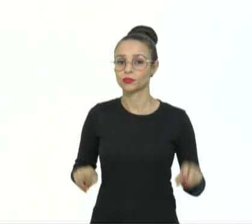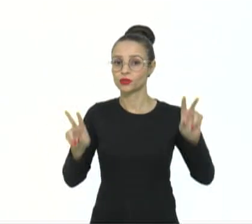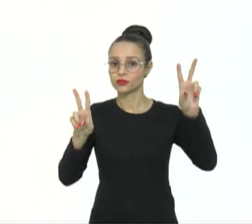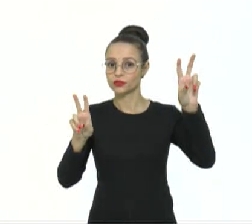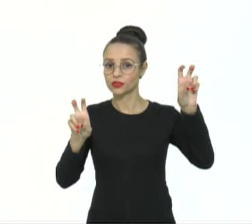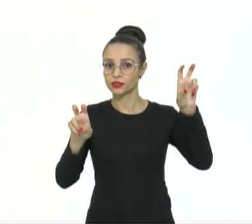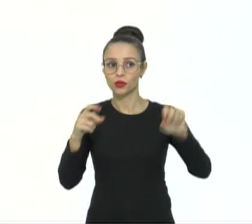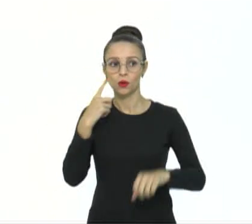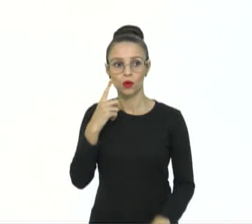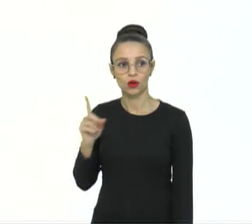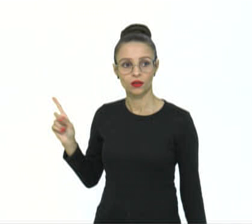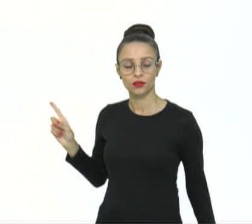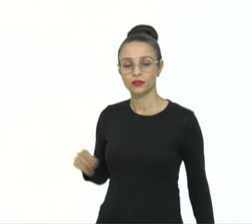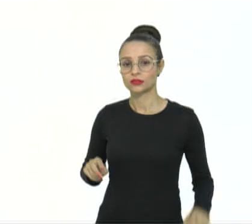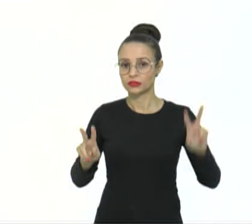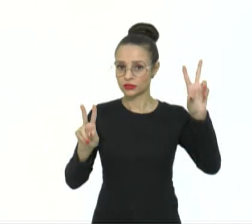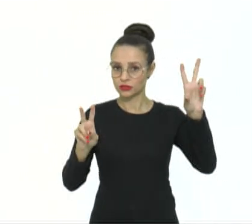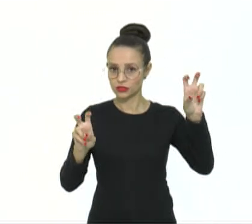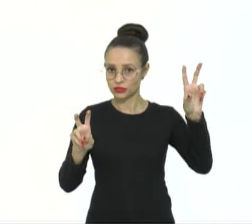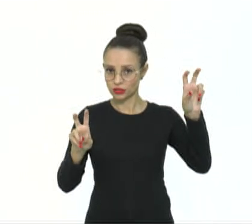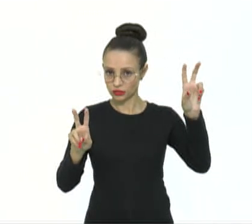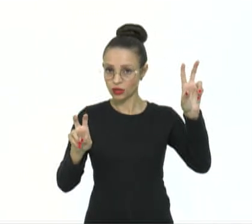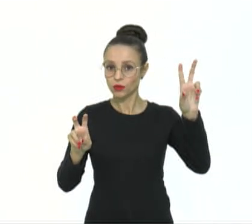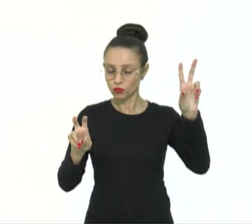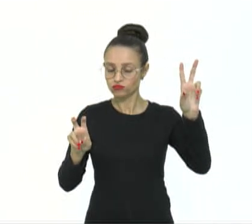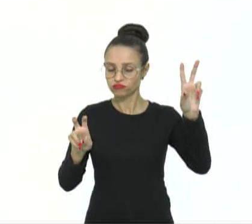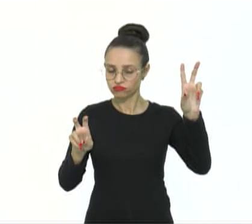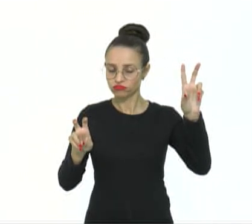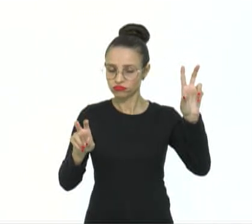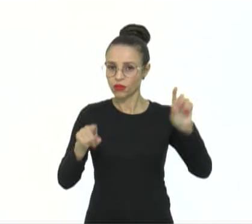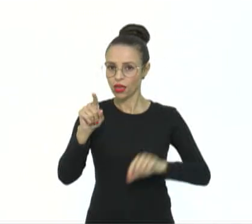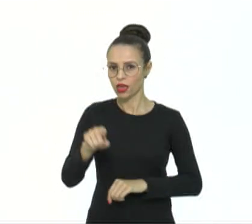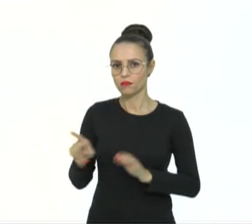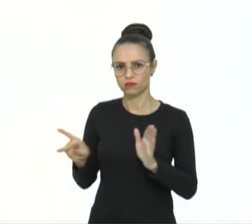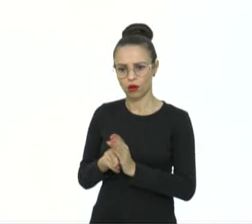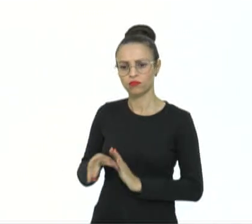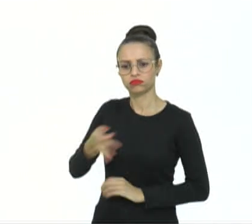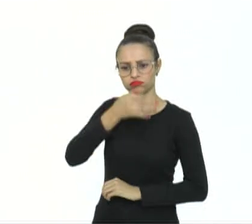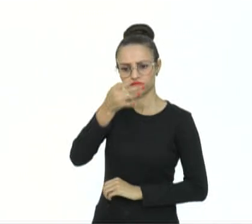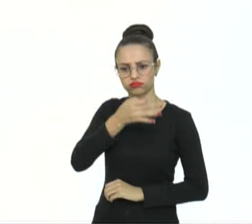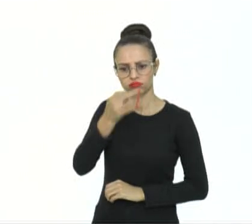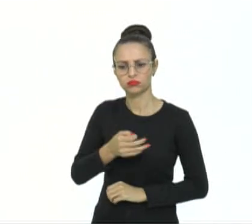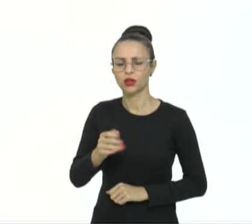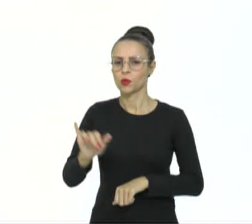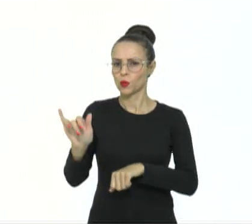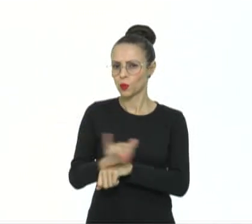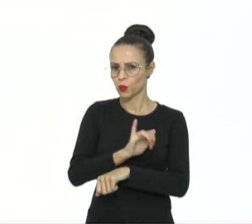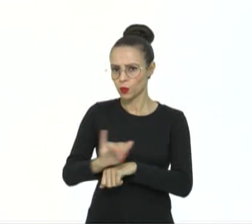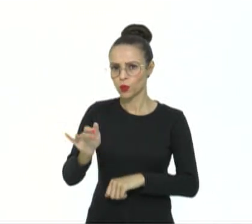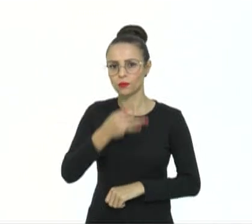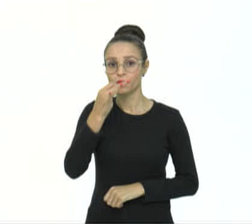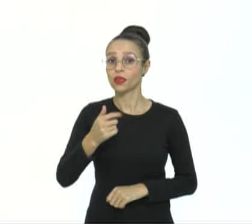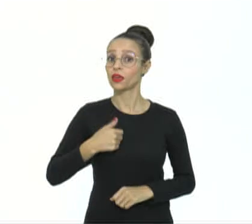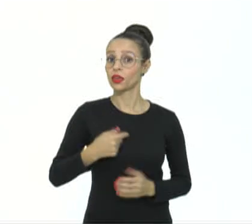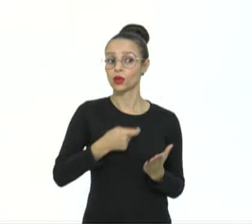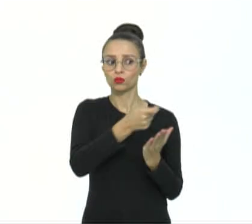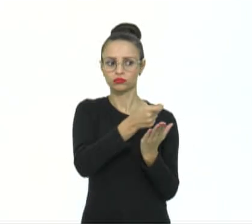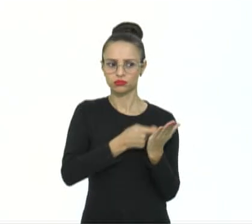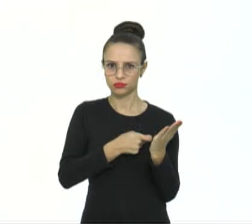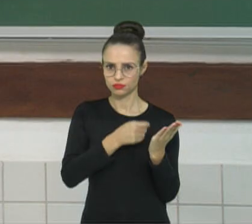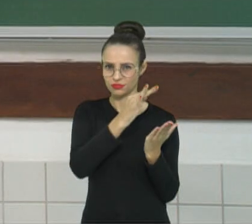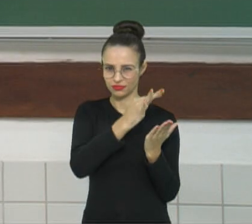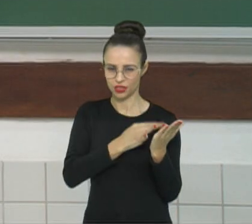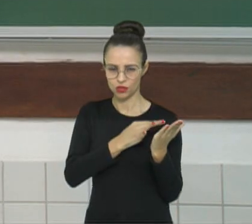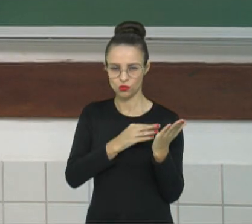citação, então aqui é uma citação. Quando utilizamos uma citação como recurso argumentativo, então estou produzindo o meu texto e utilizo